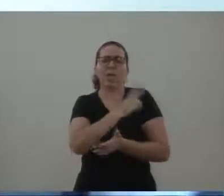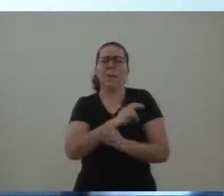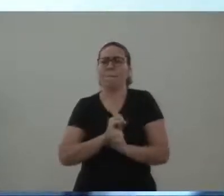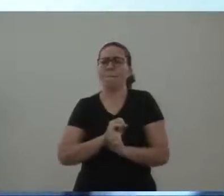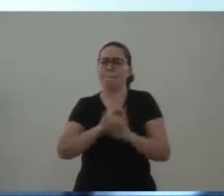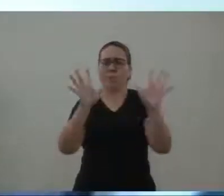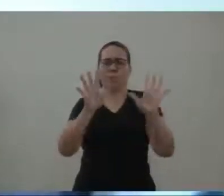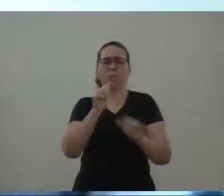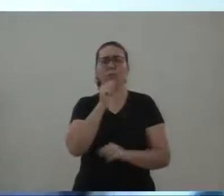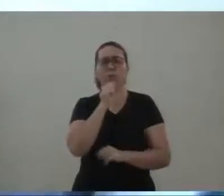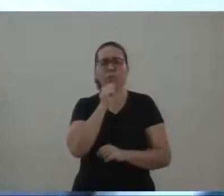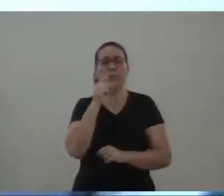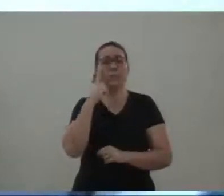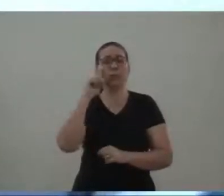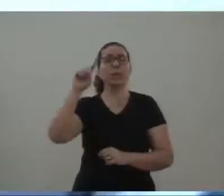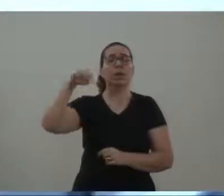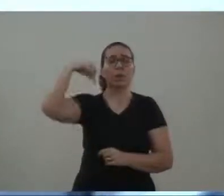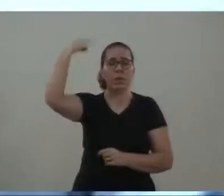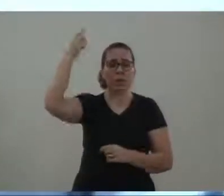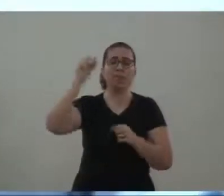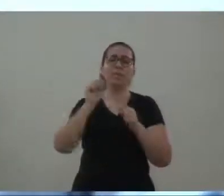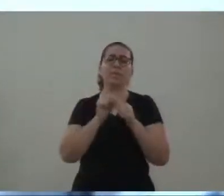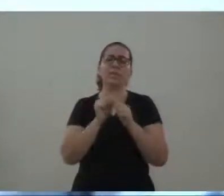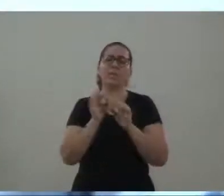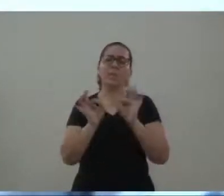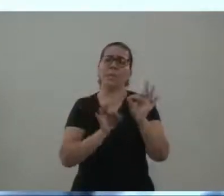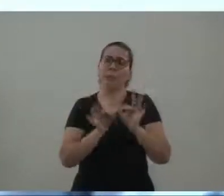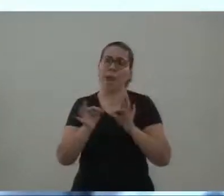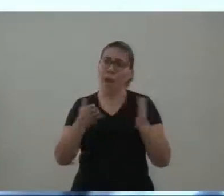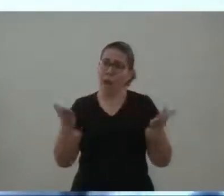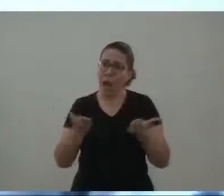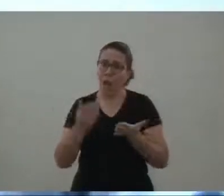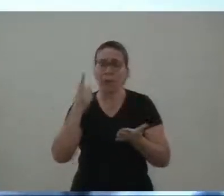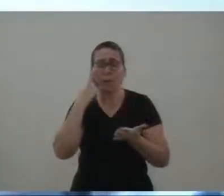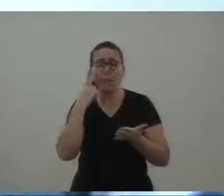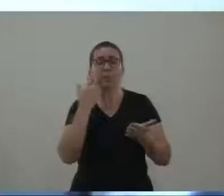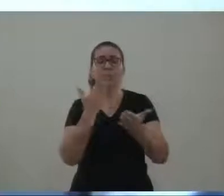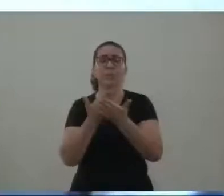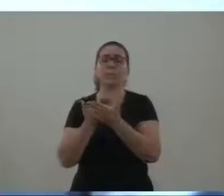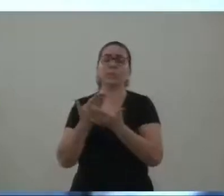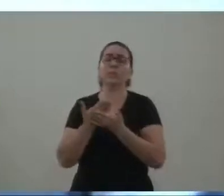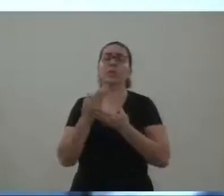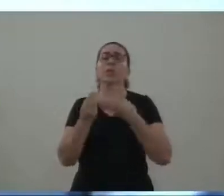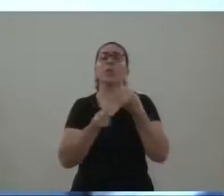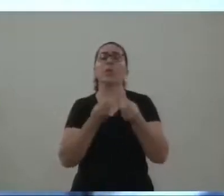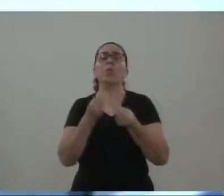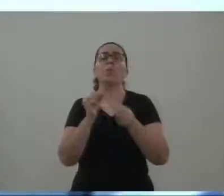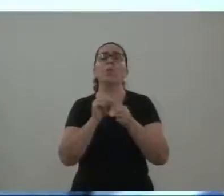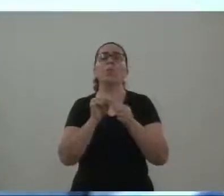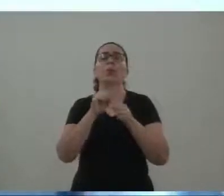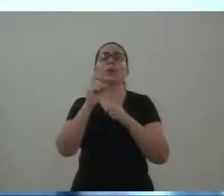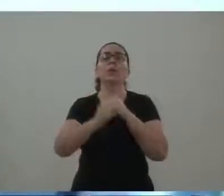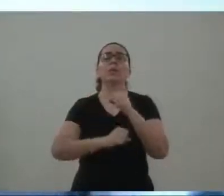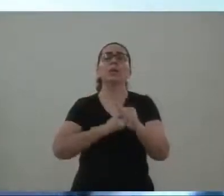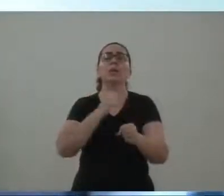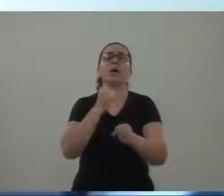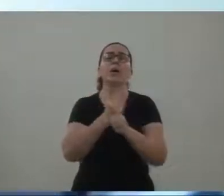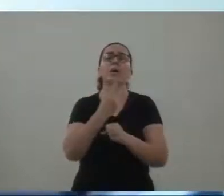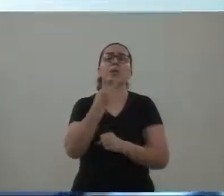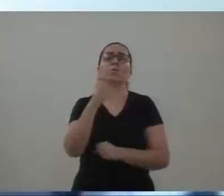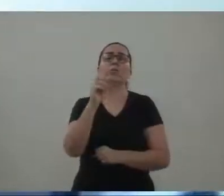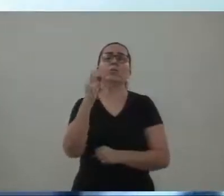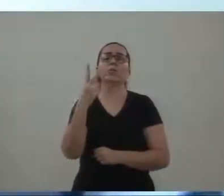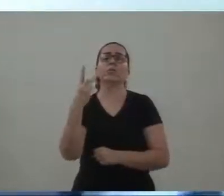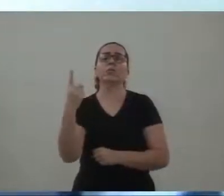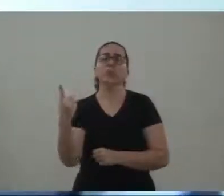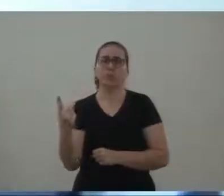É preciso ter no ano que vem um planejamento feito já desde já de como será esse ano que vem para todas as